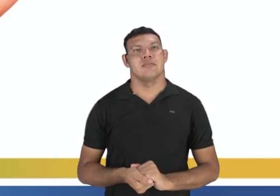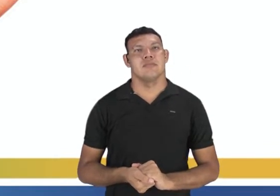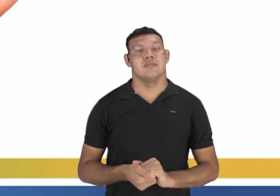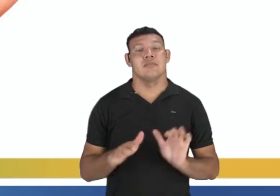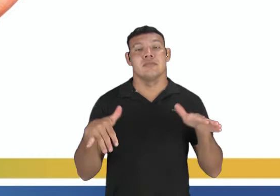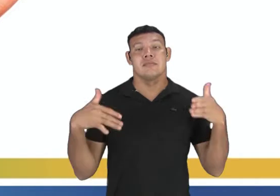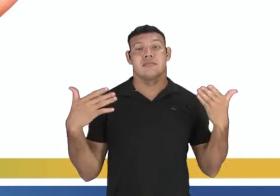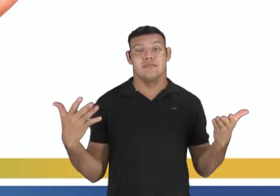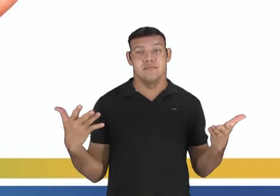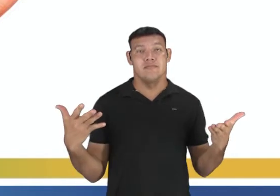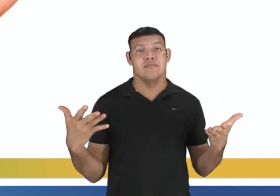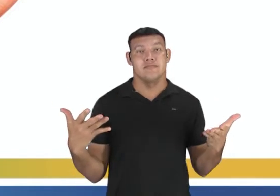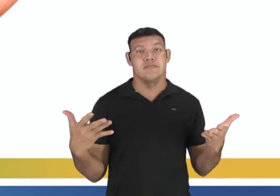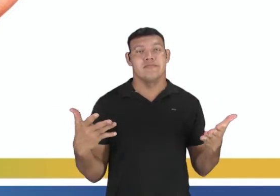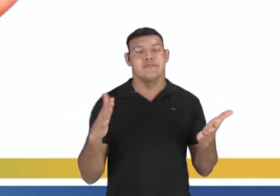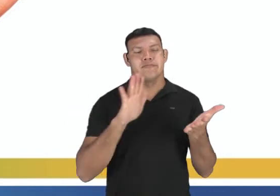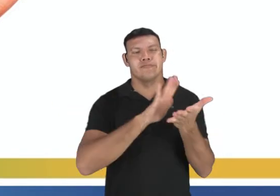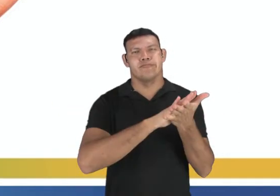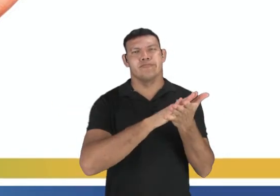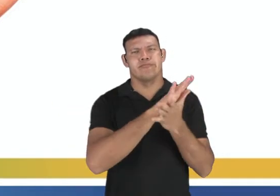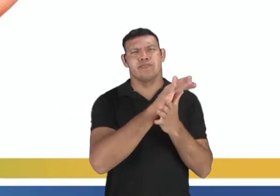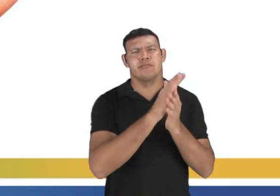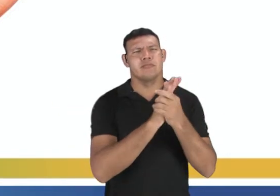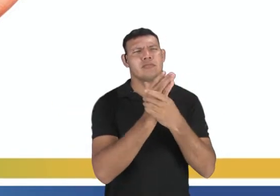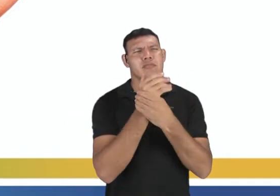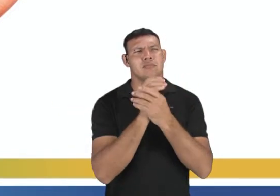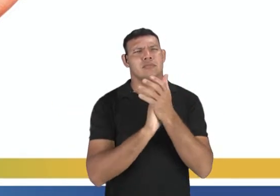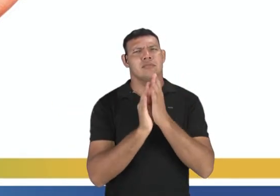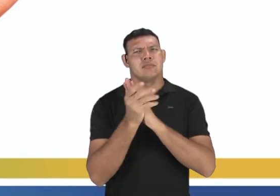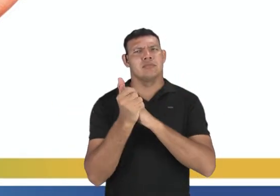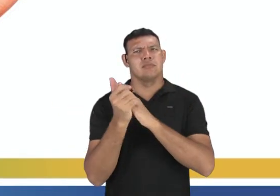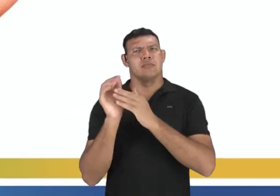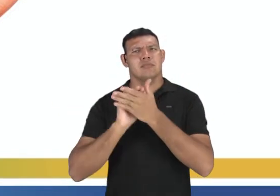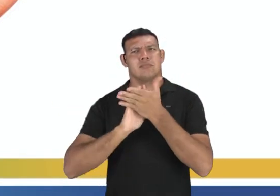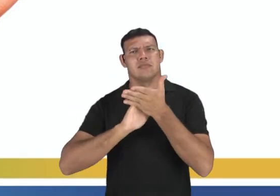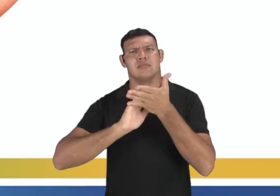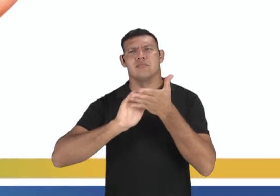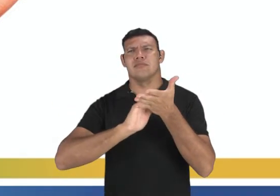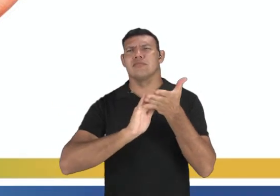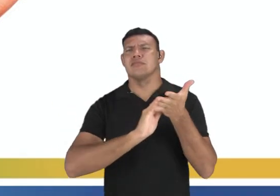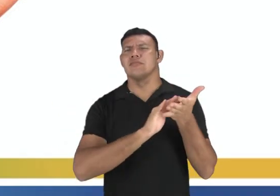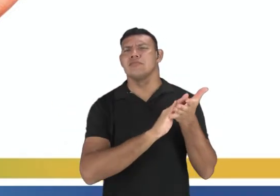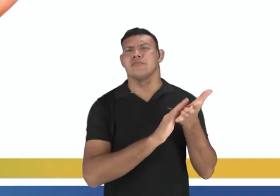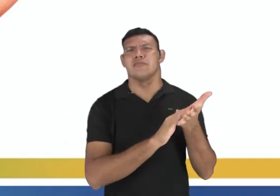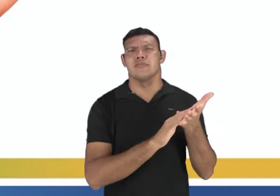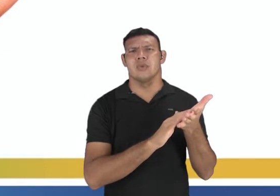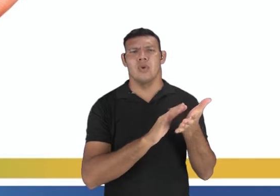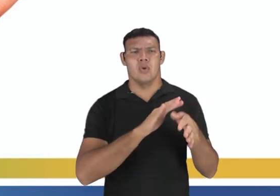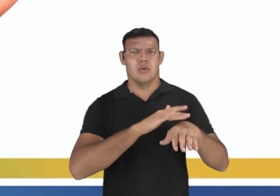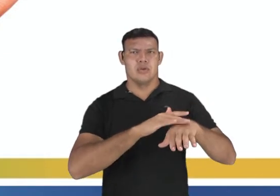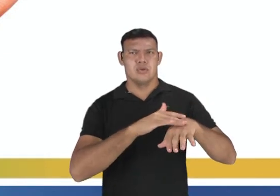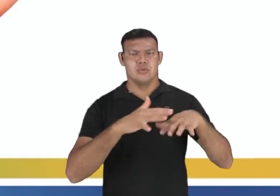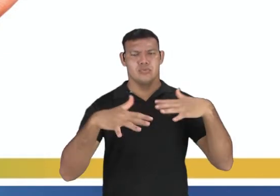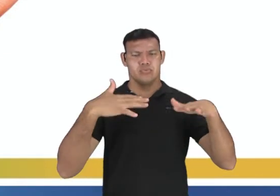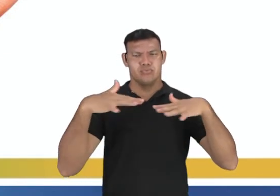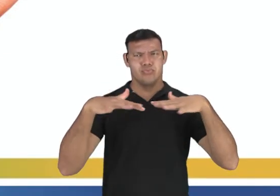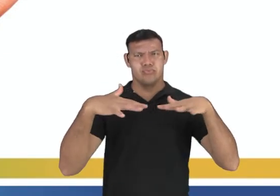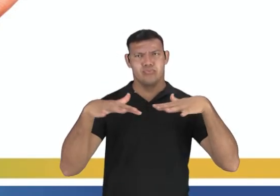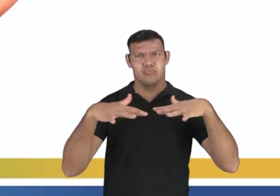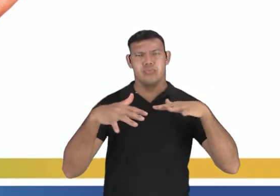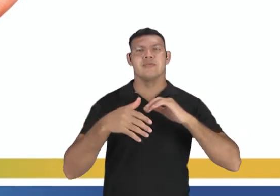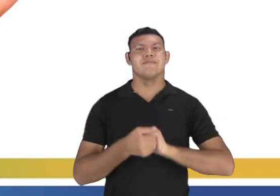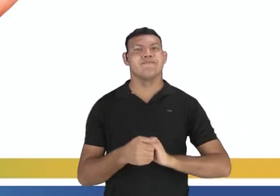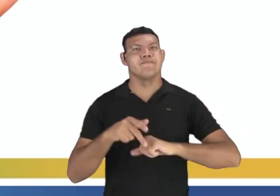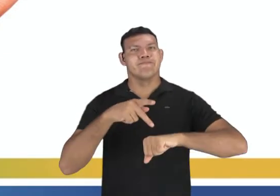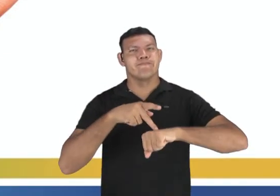Bom, o tato, ele é responsável, né, por perceber vibrações, captar também a